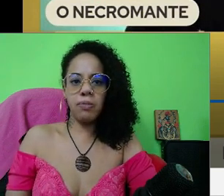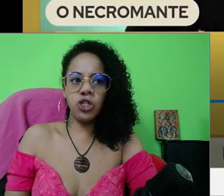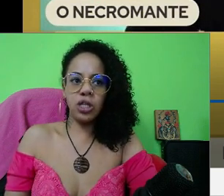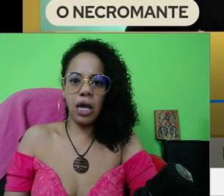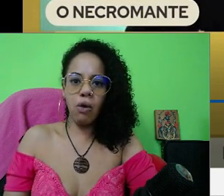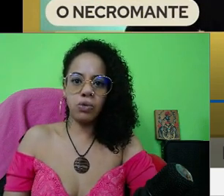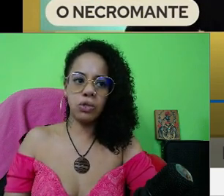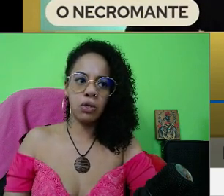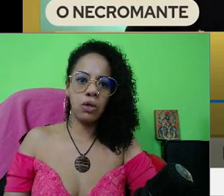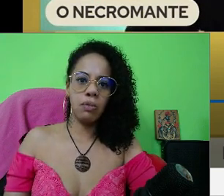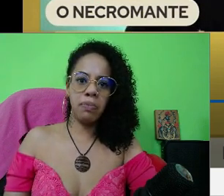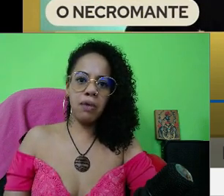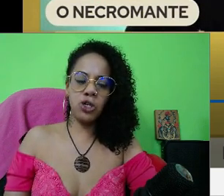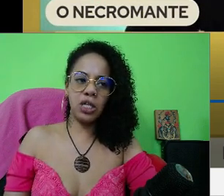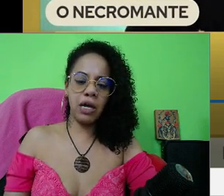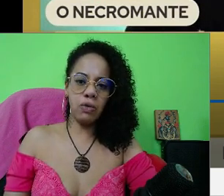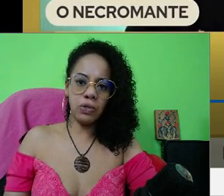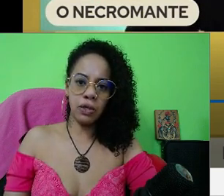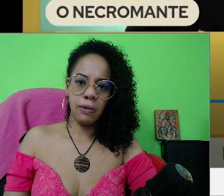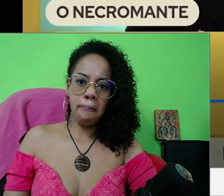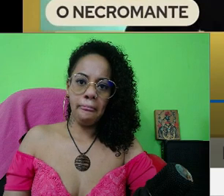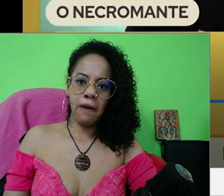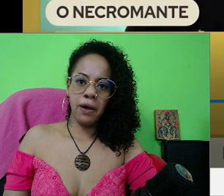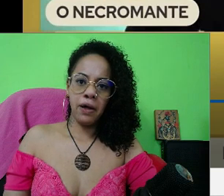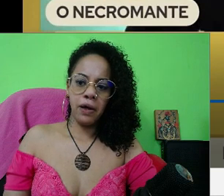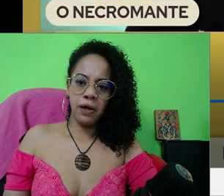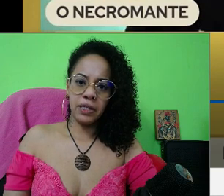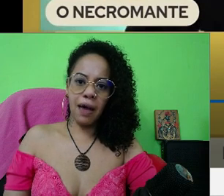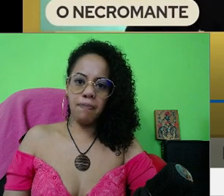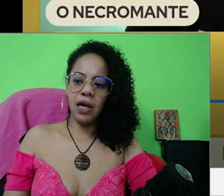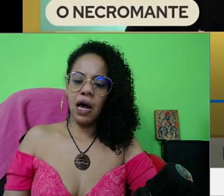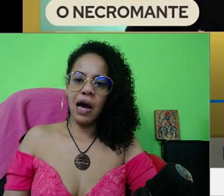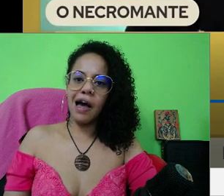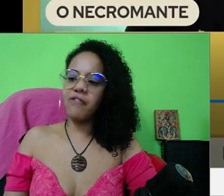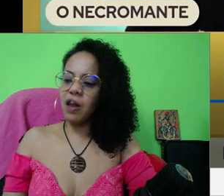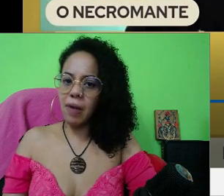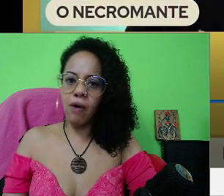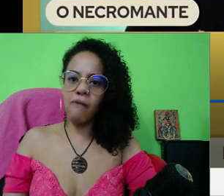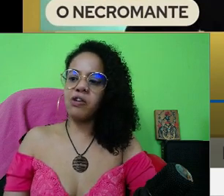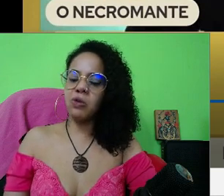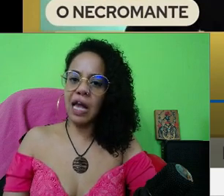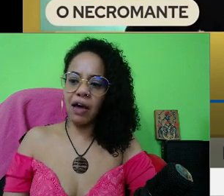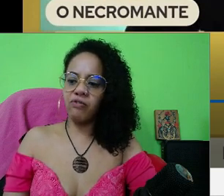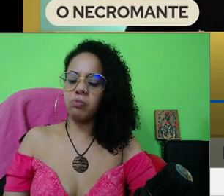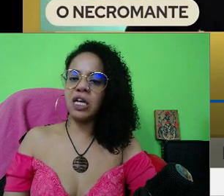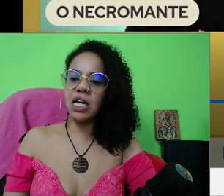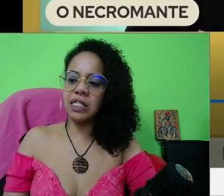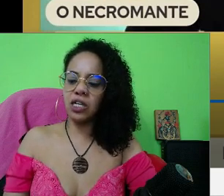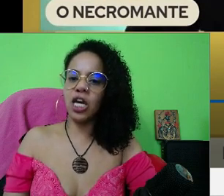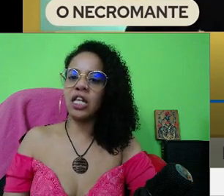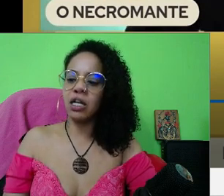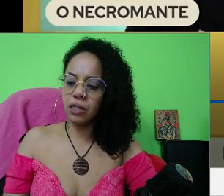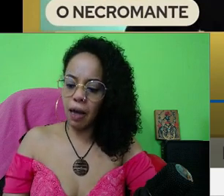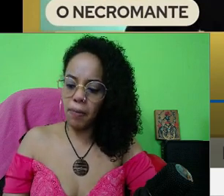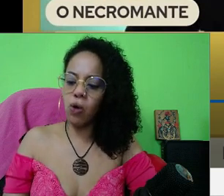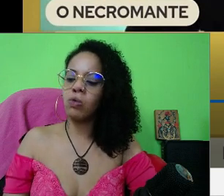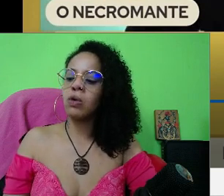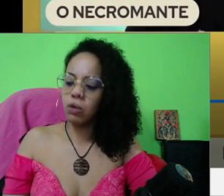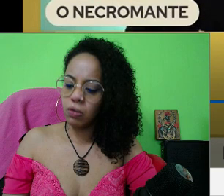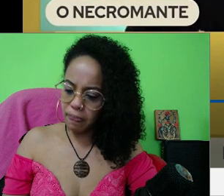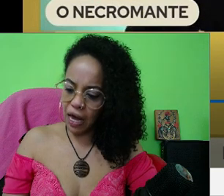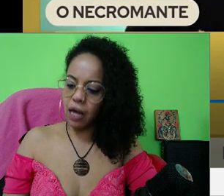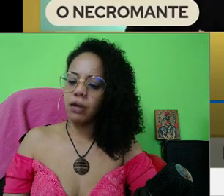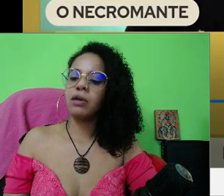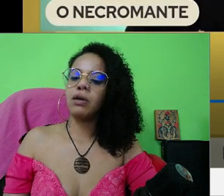quê pelo amor de Deus pelo amor de Deus sabe aí eu falei meu vamos lá vamos alinhar essa agenda tá bom